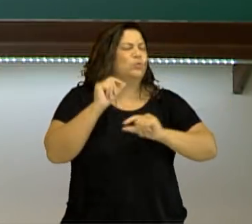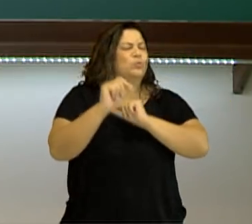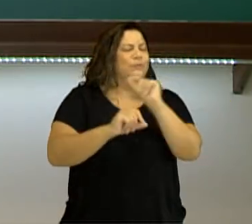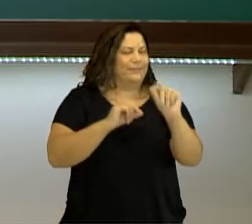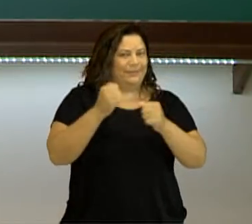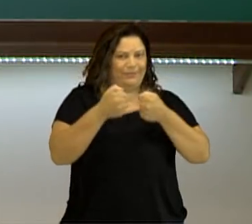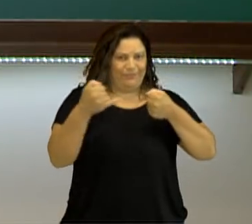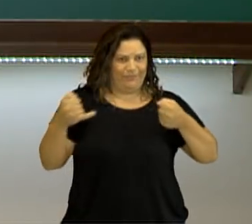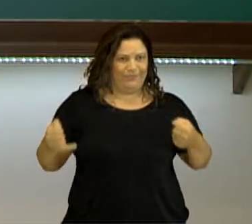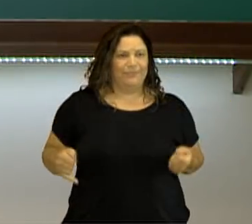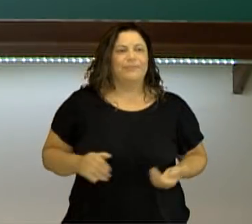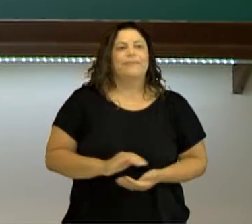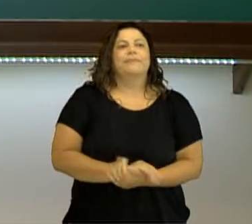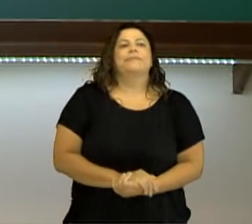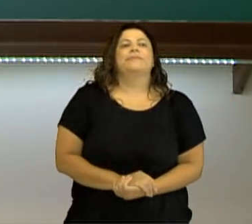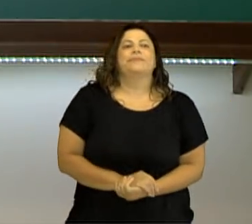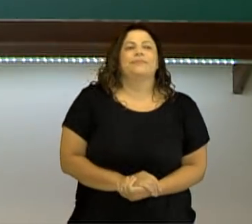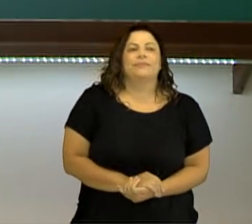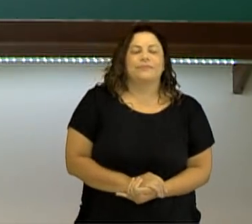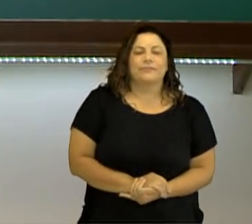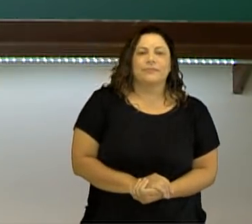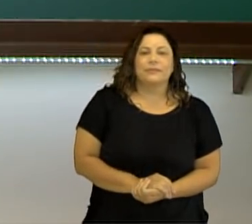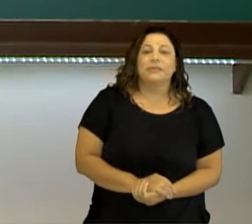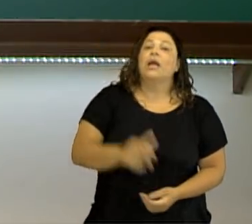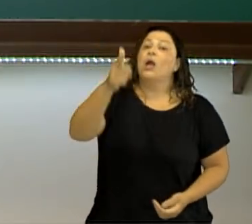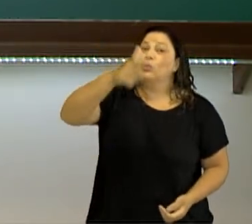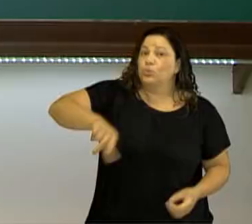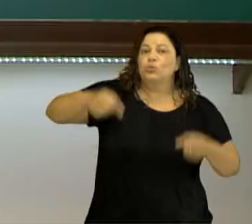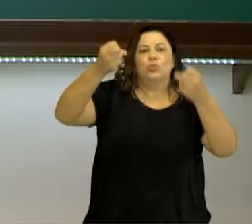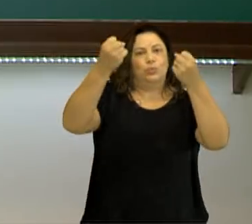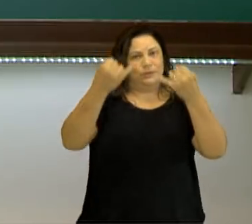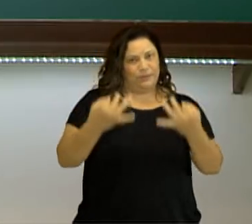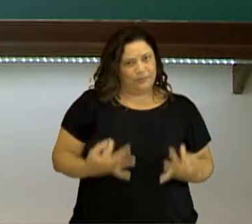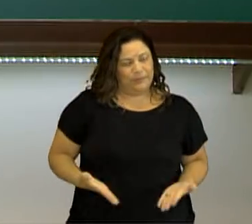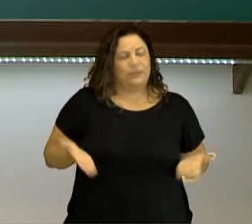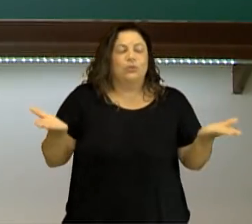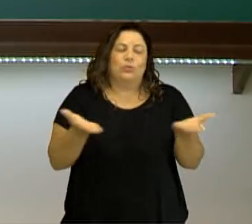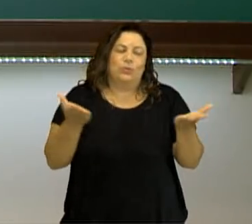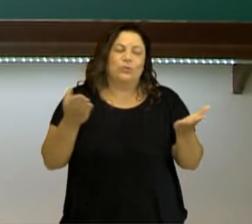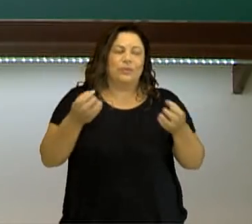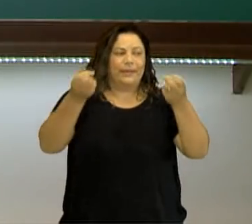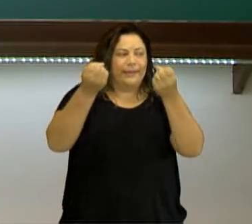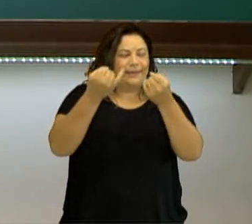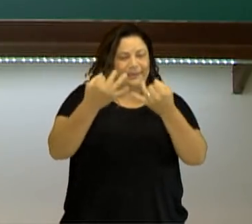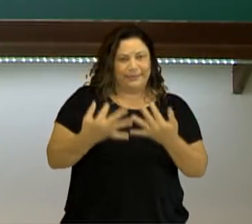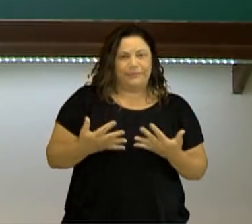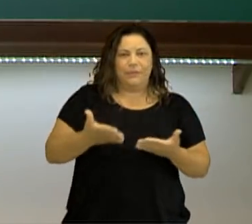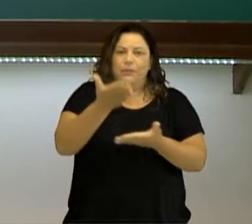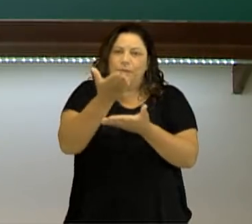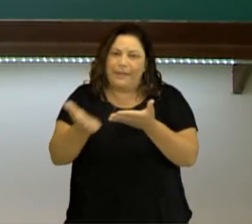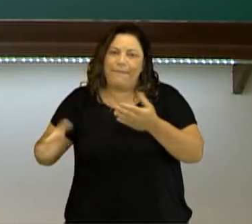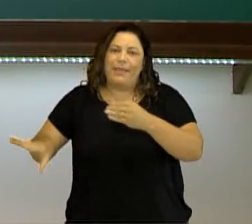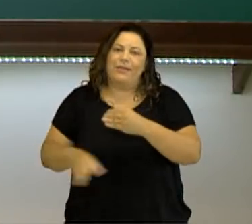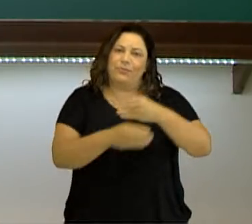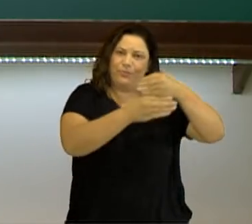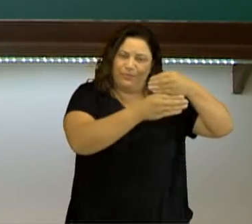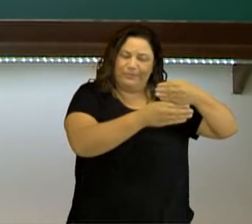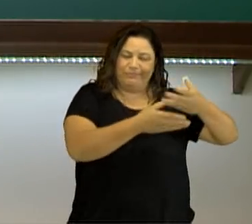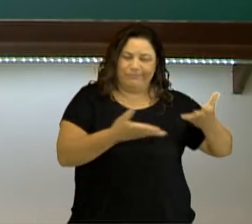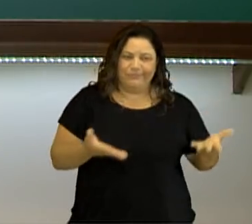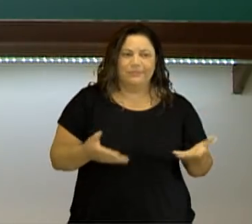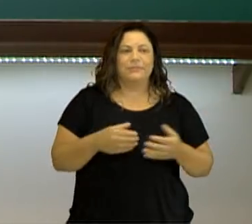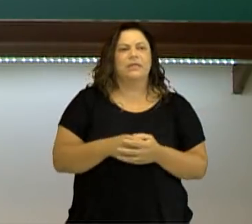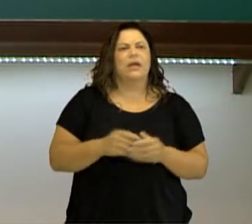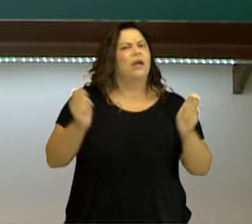íons. Aqui, novamente, explica o que eu acabei de falar no quadro, né? Quando ele perde ou ganha elétrons. E aqui a gente